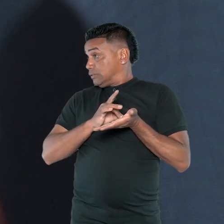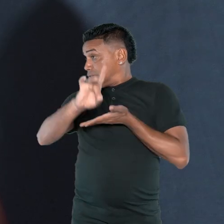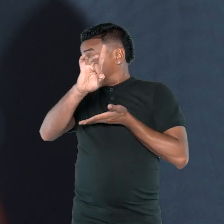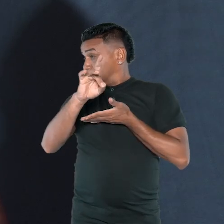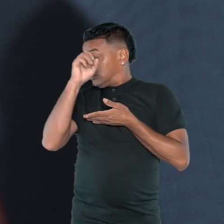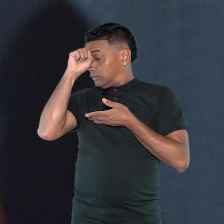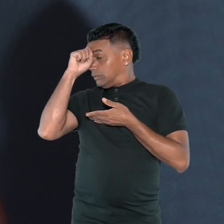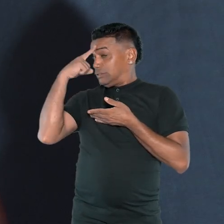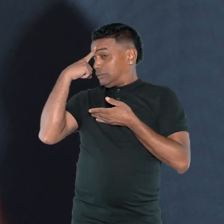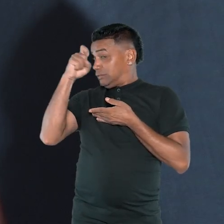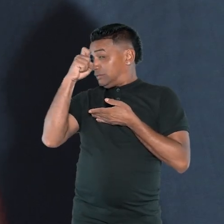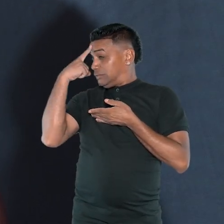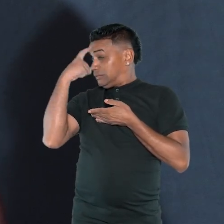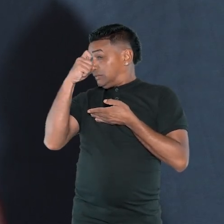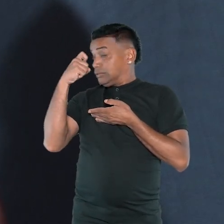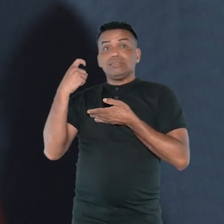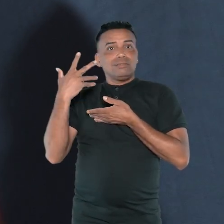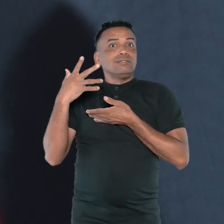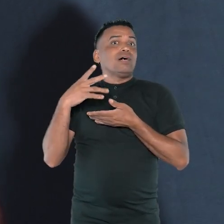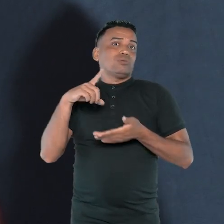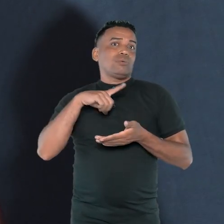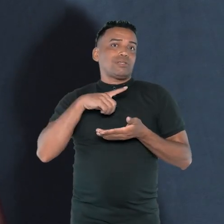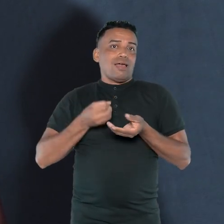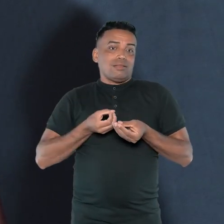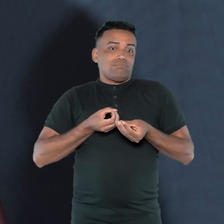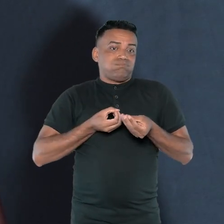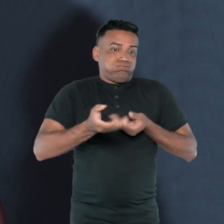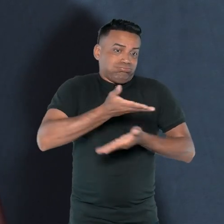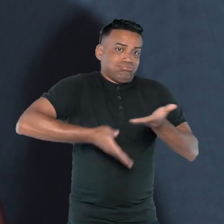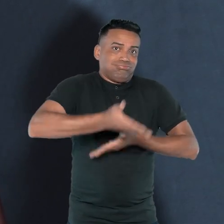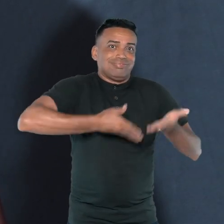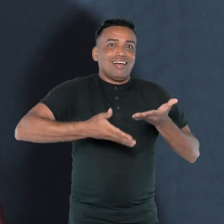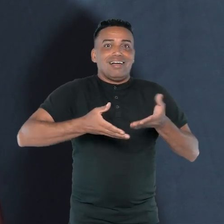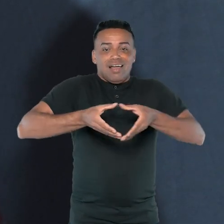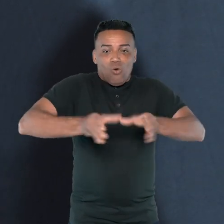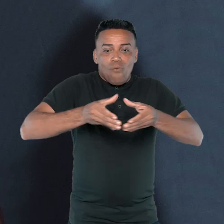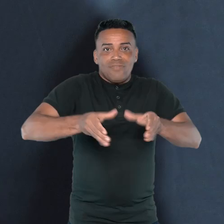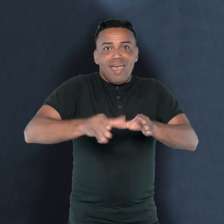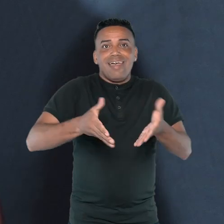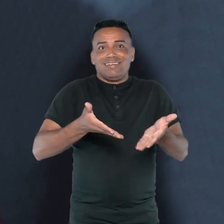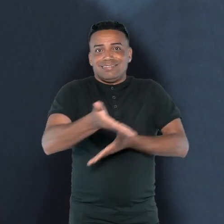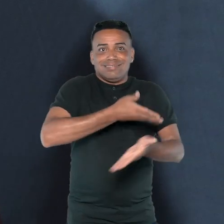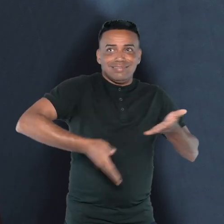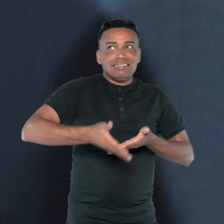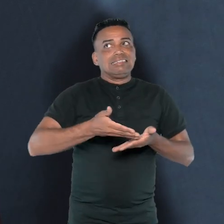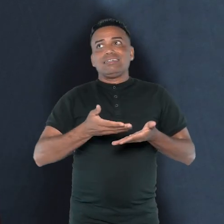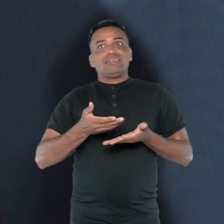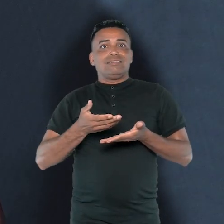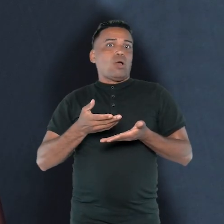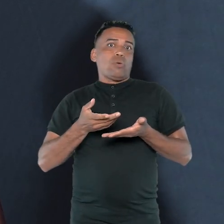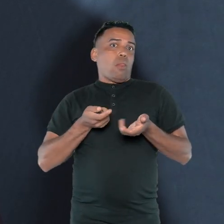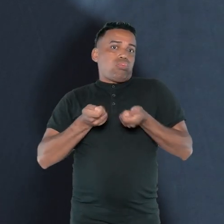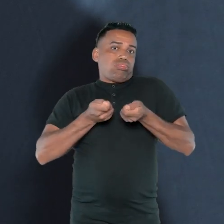de agressividade, né, que tem uma certa transmissão assim, dessa lida com o outro, mas uma transmissão que não nos